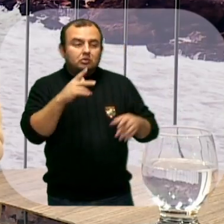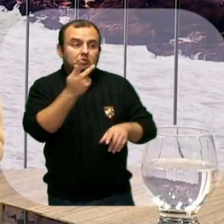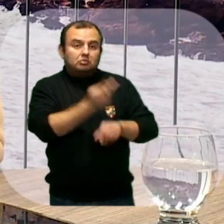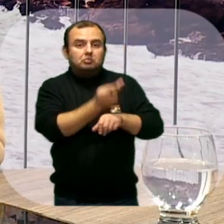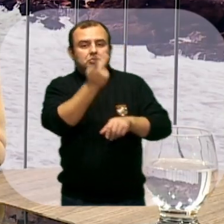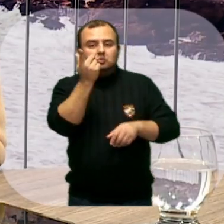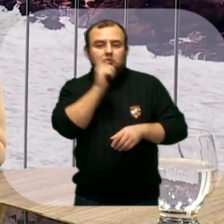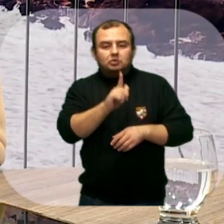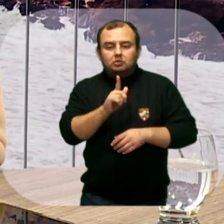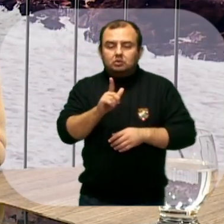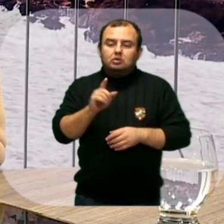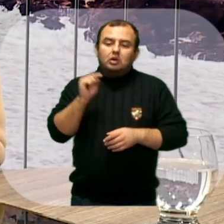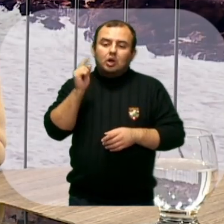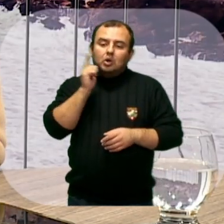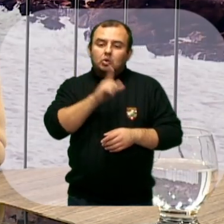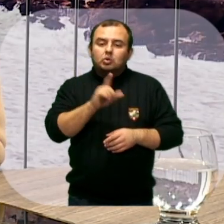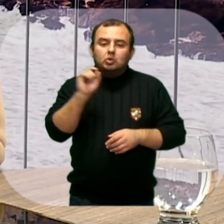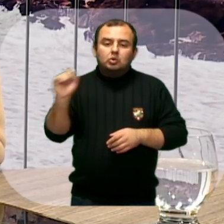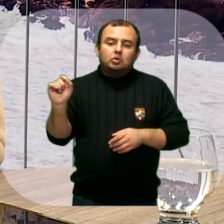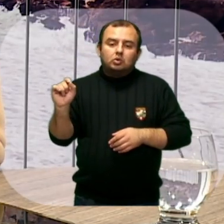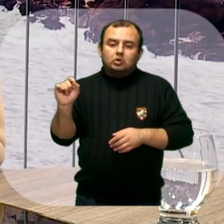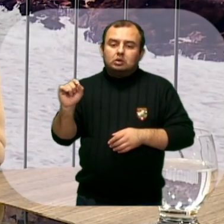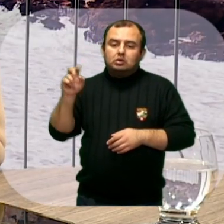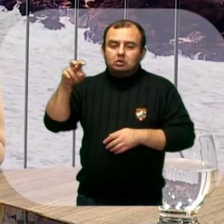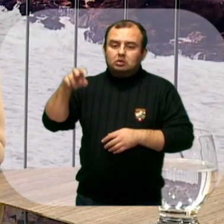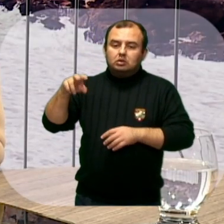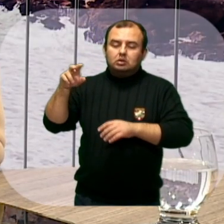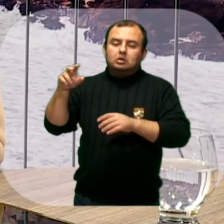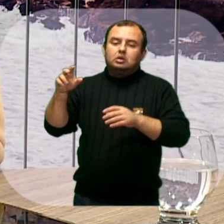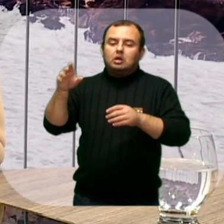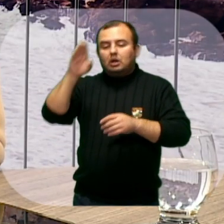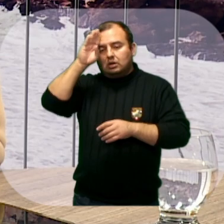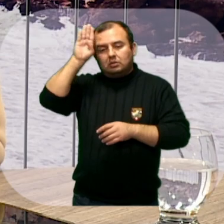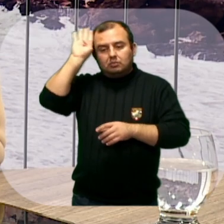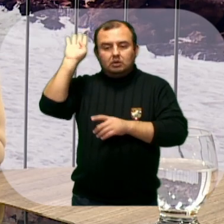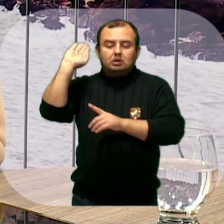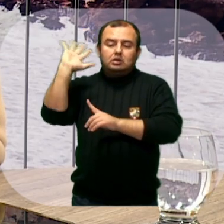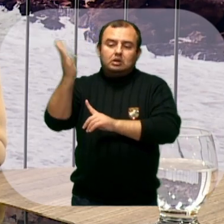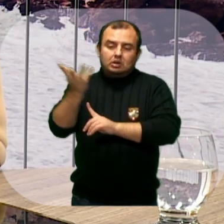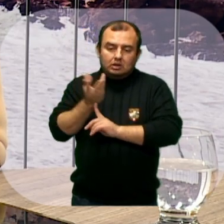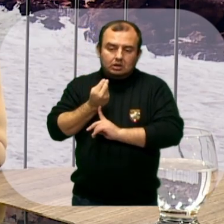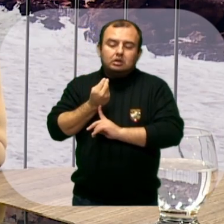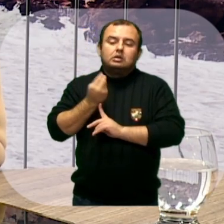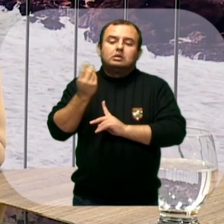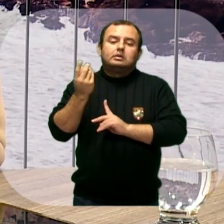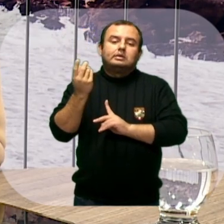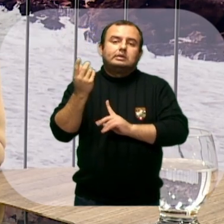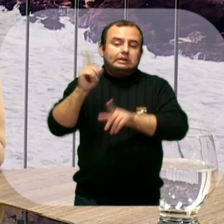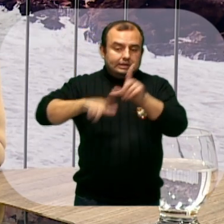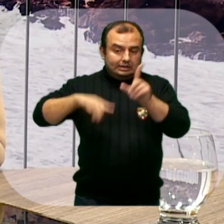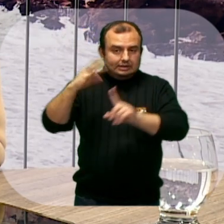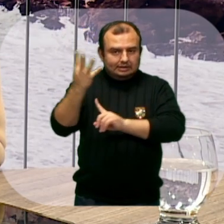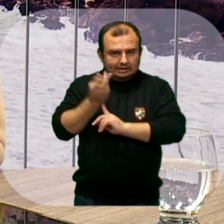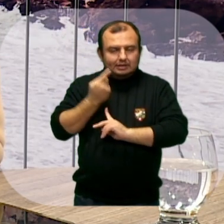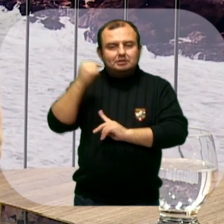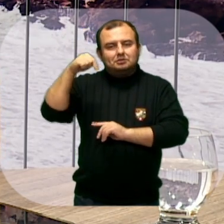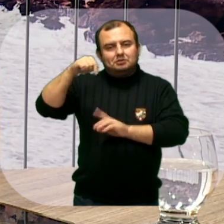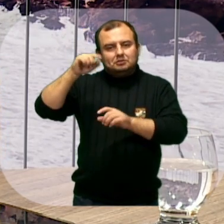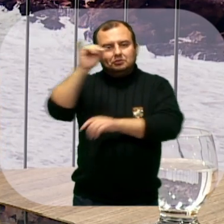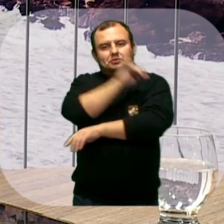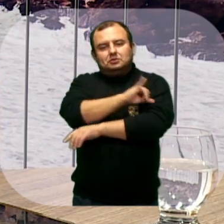disso, eu fui parar na Academia de Letras e Artes do Rio de Janeiro. E isso fez com que